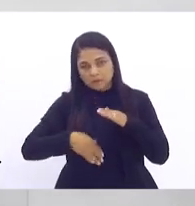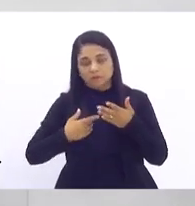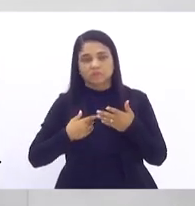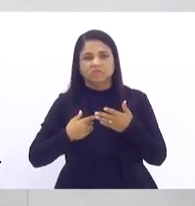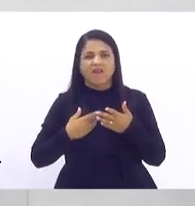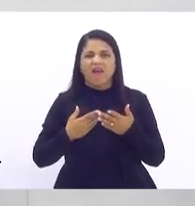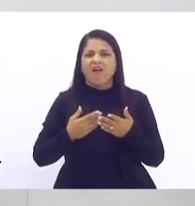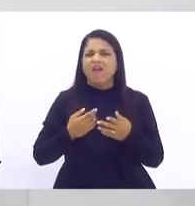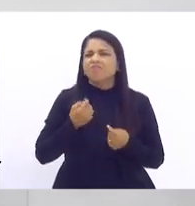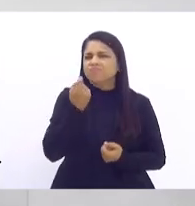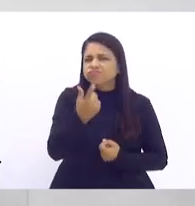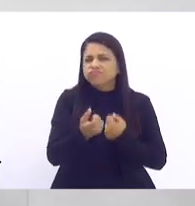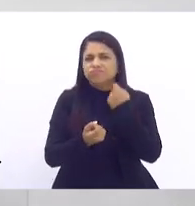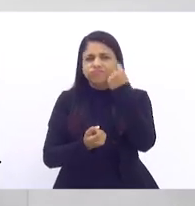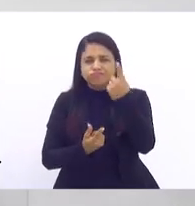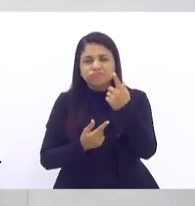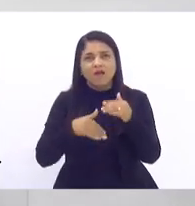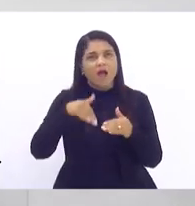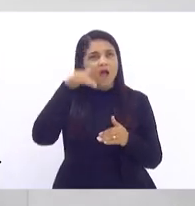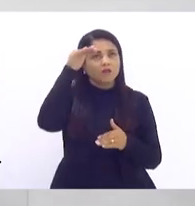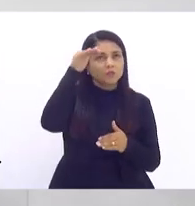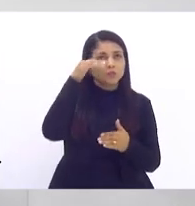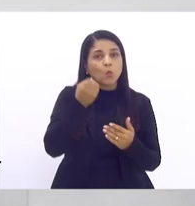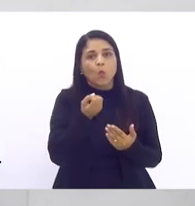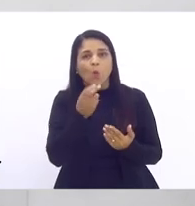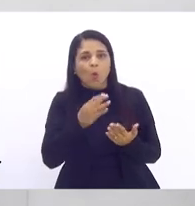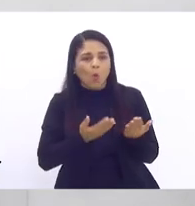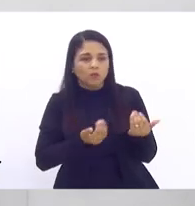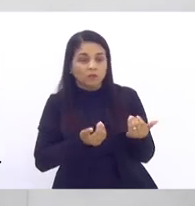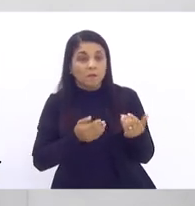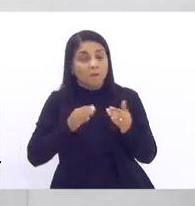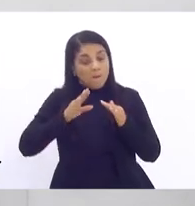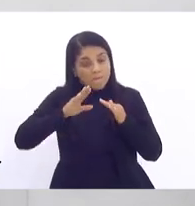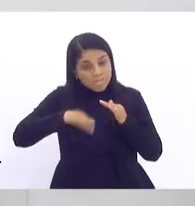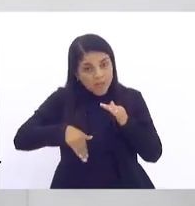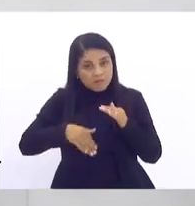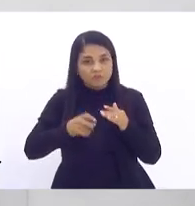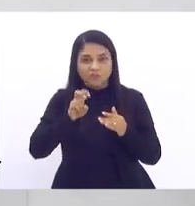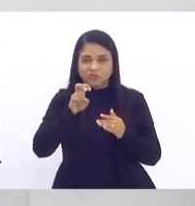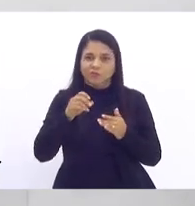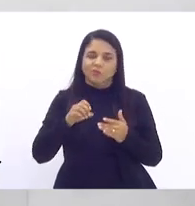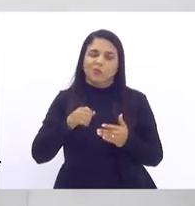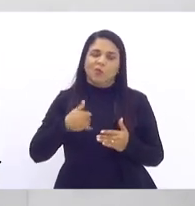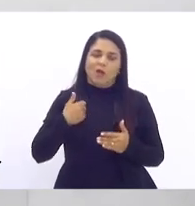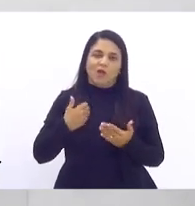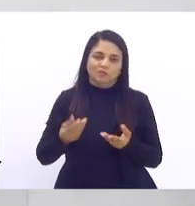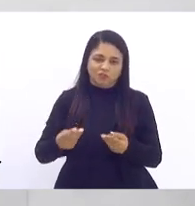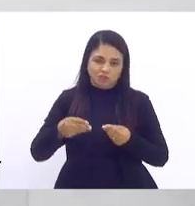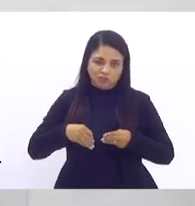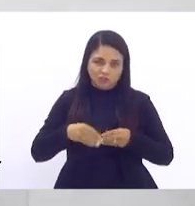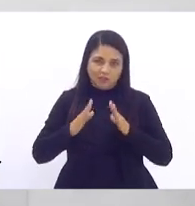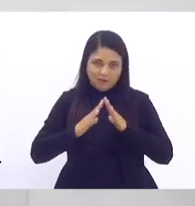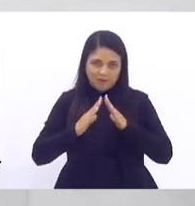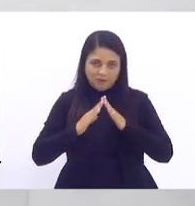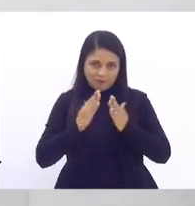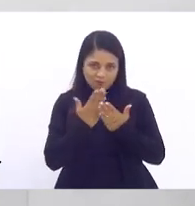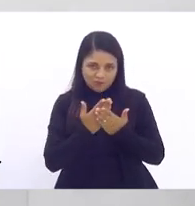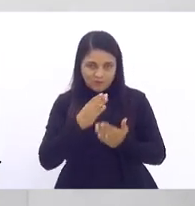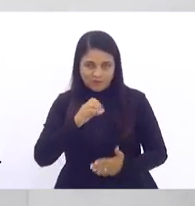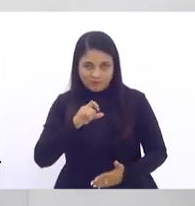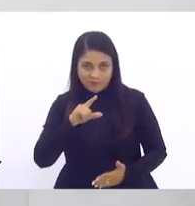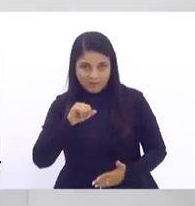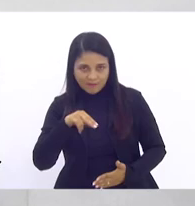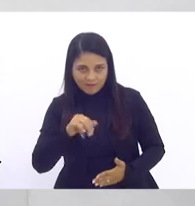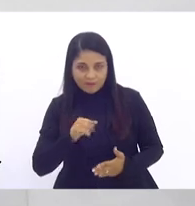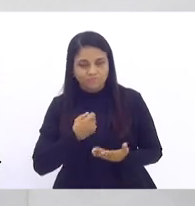ou um Adolescente todos que estão chegando são abaixo de cinco anos então é óbvio que eles estão nascendo aos milhares